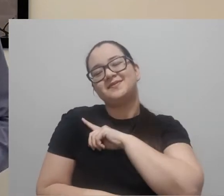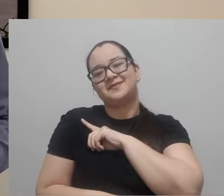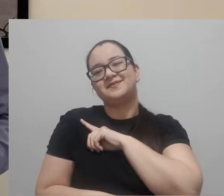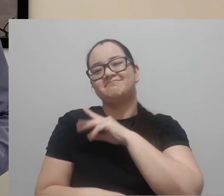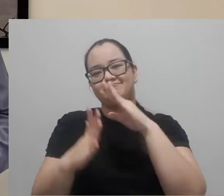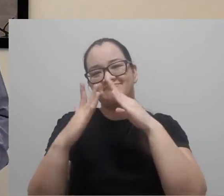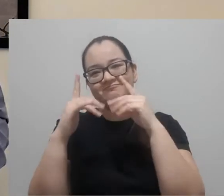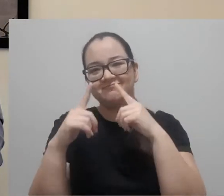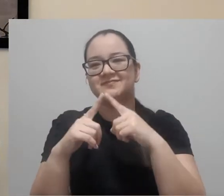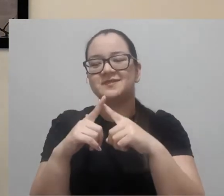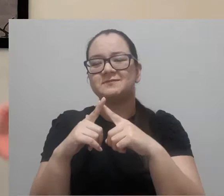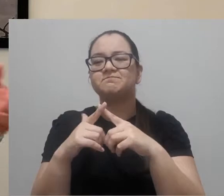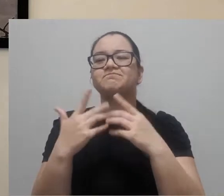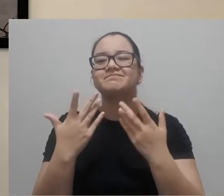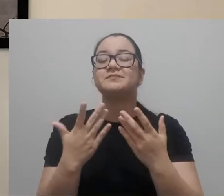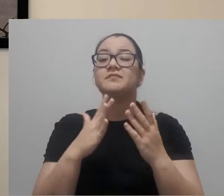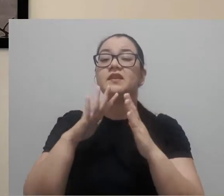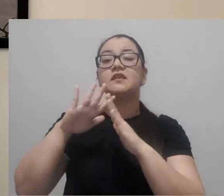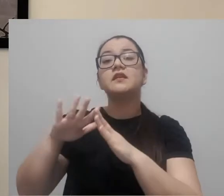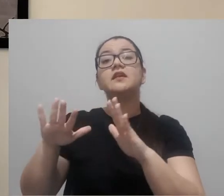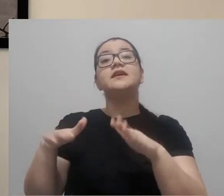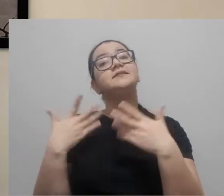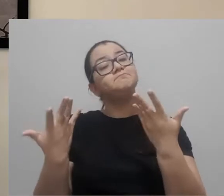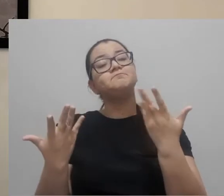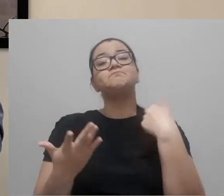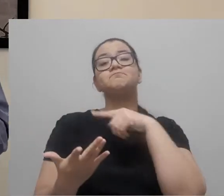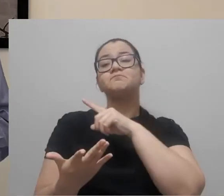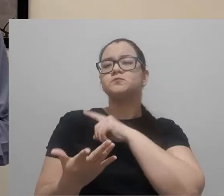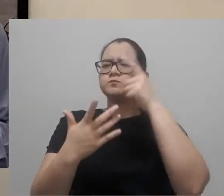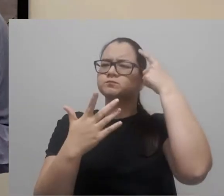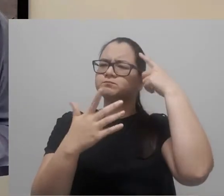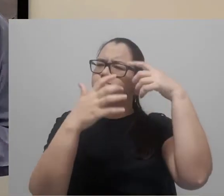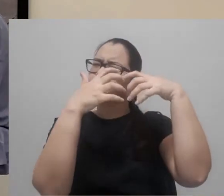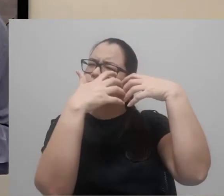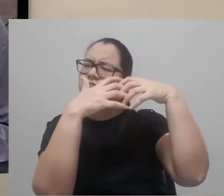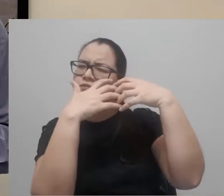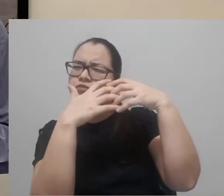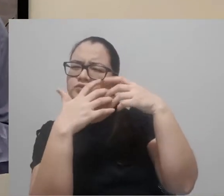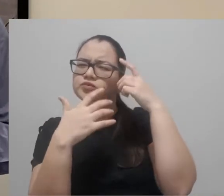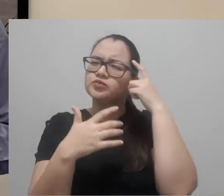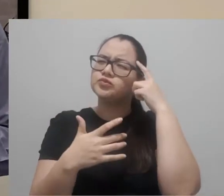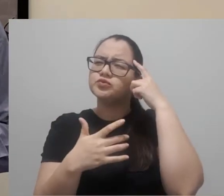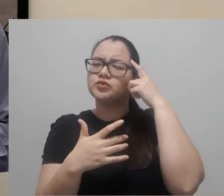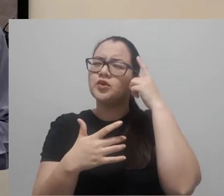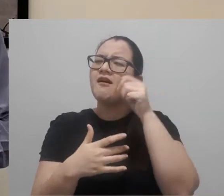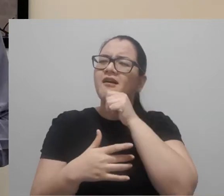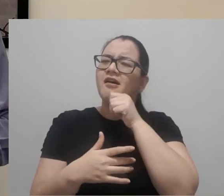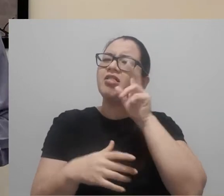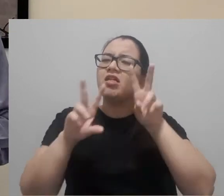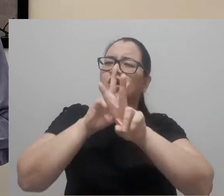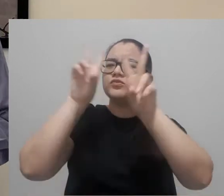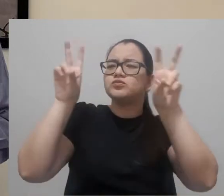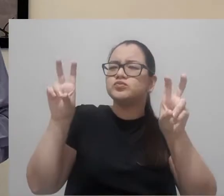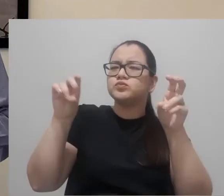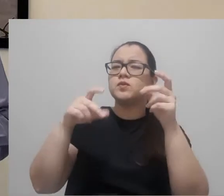tá bom? Estamos aqui na nossa meditação, na nossa reflexão, ainda sobre o